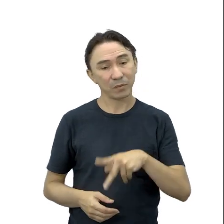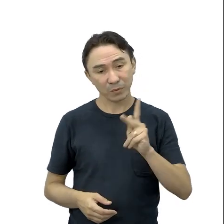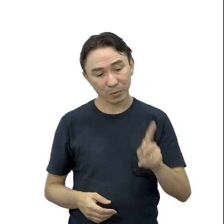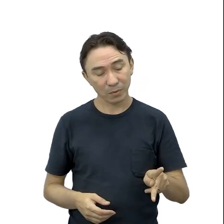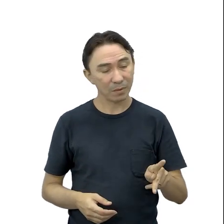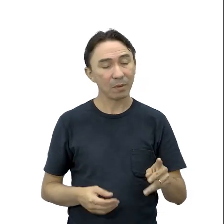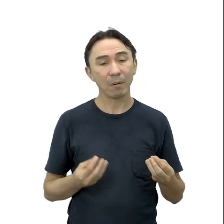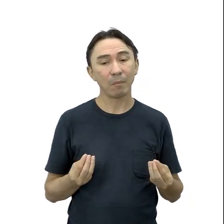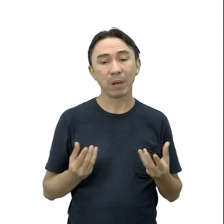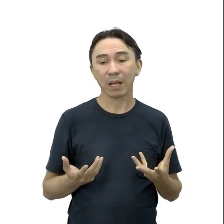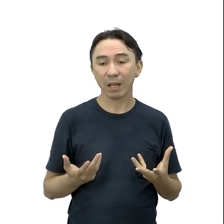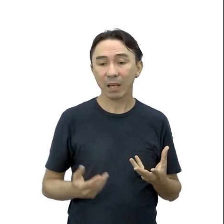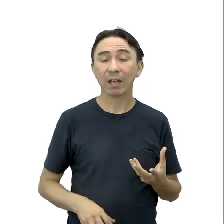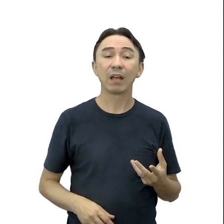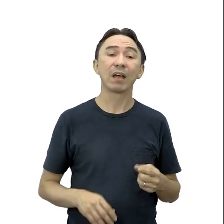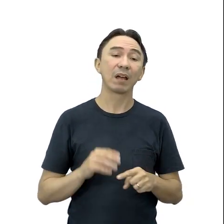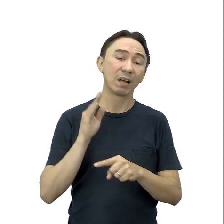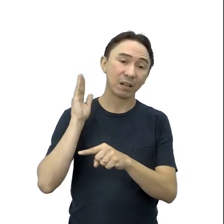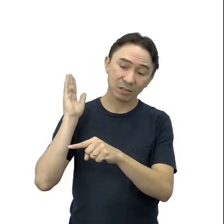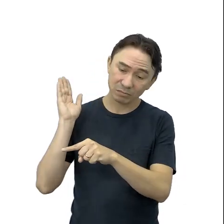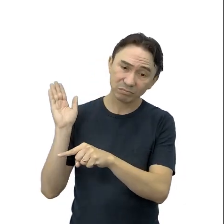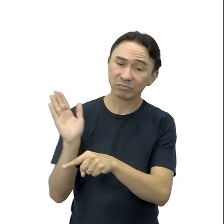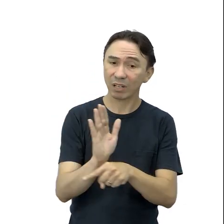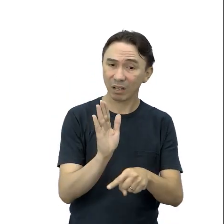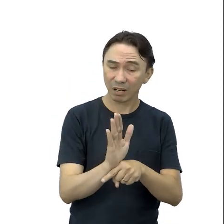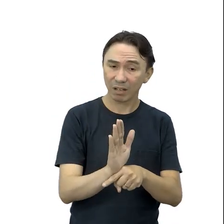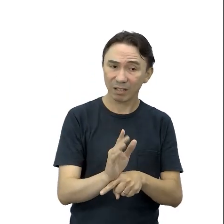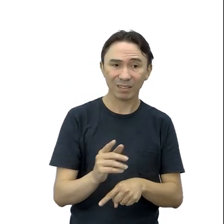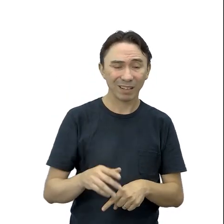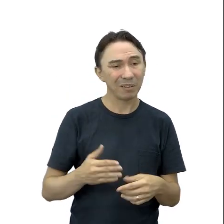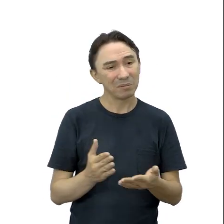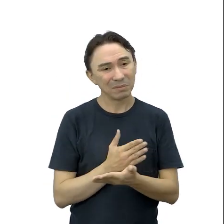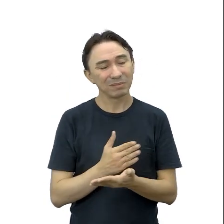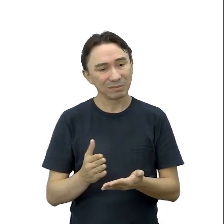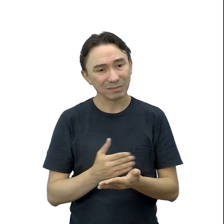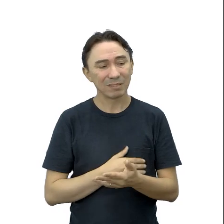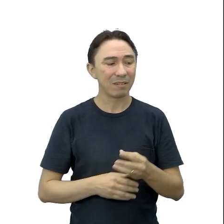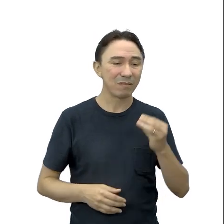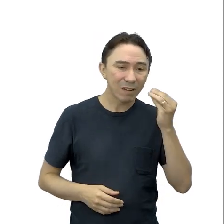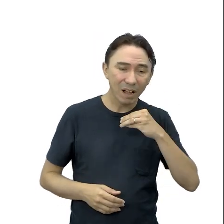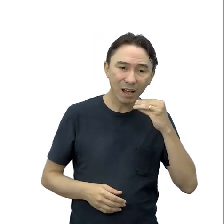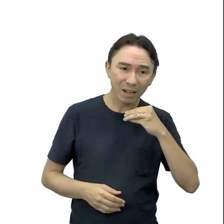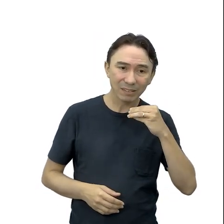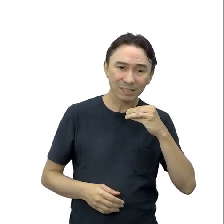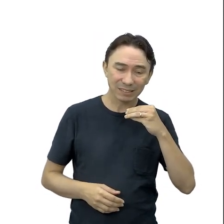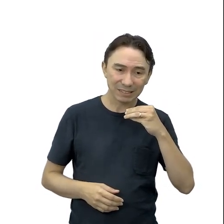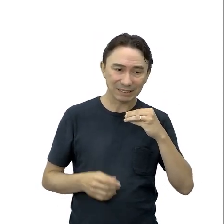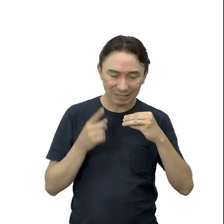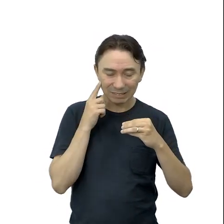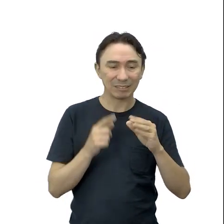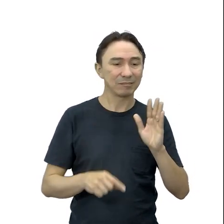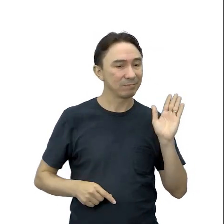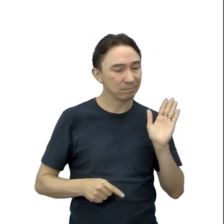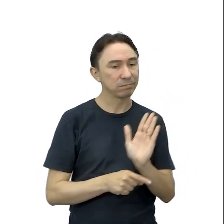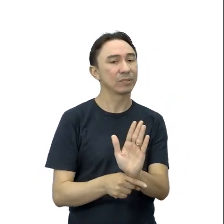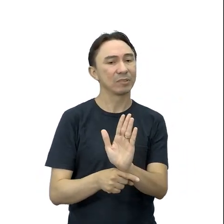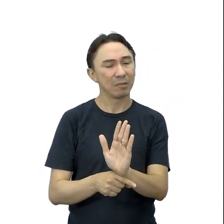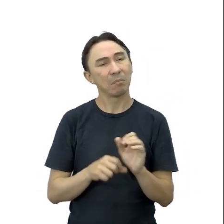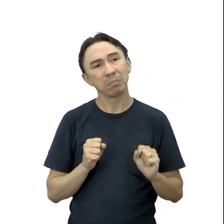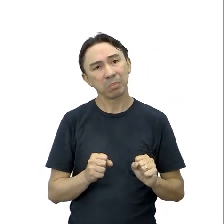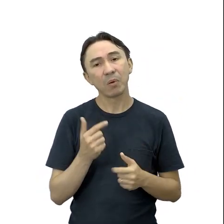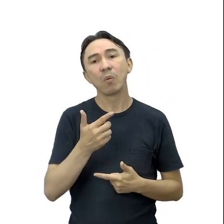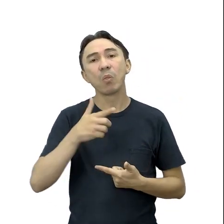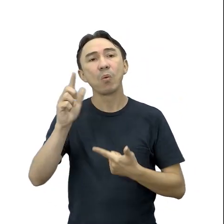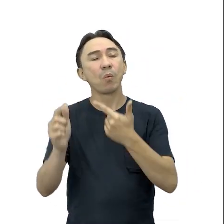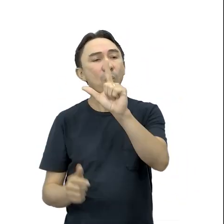para olhar as fragilidades que estão lá na plataforma do CAED. A gente pode olhar as outras,